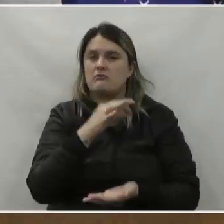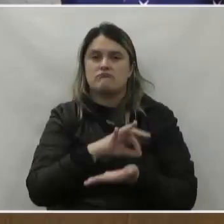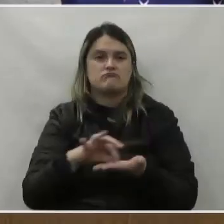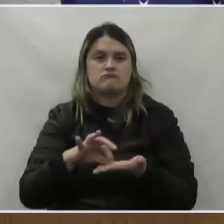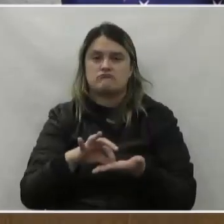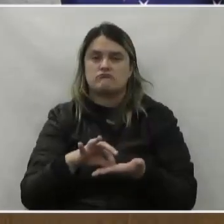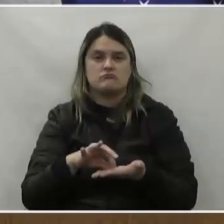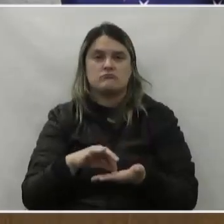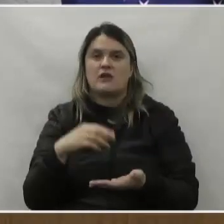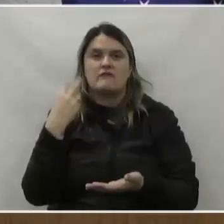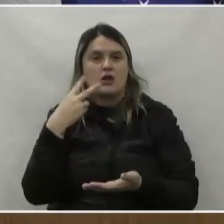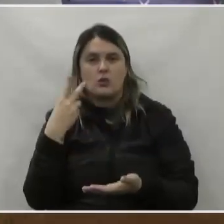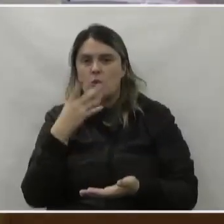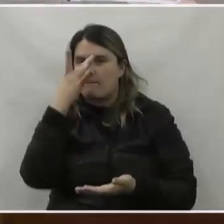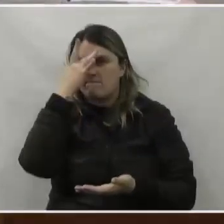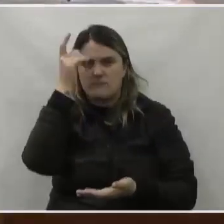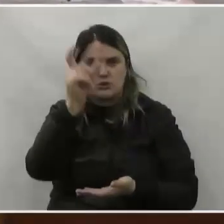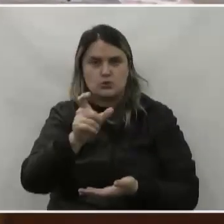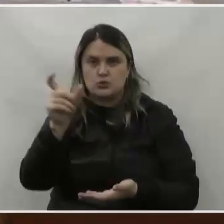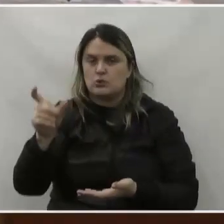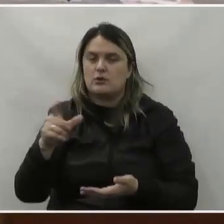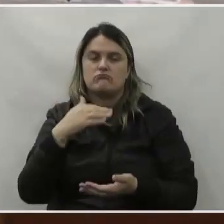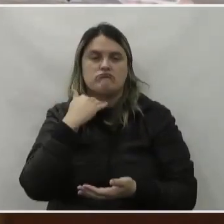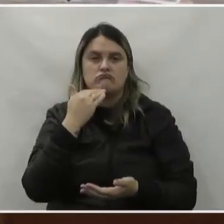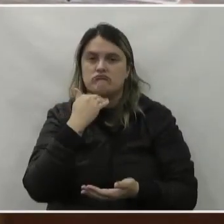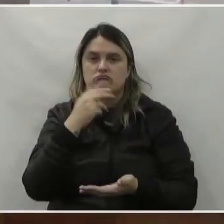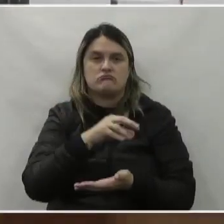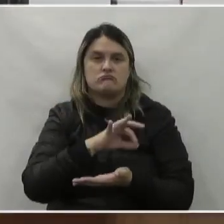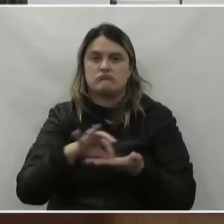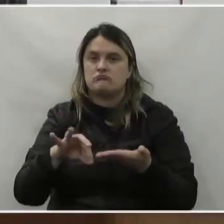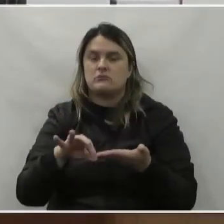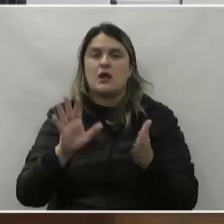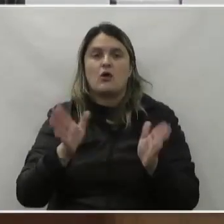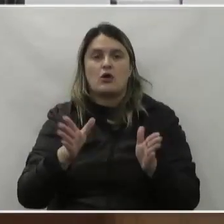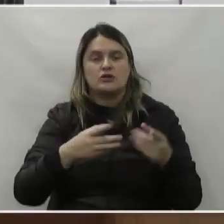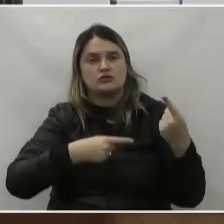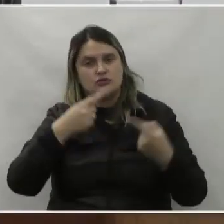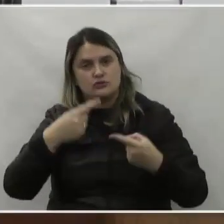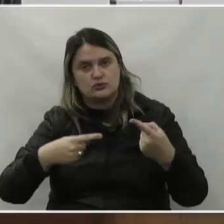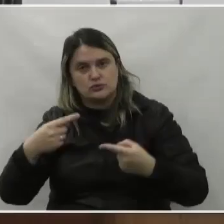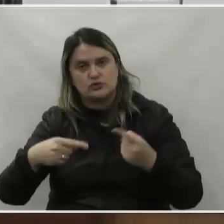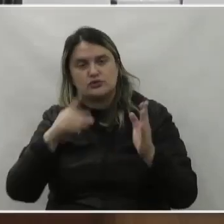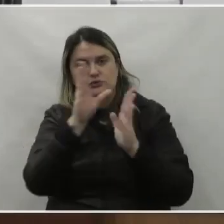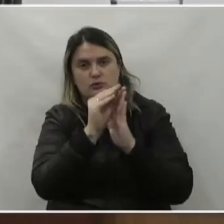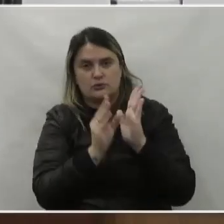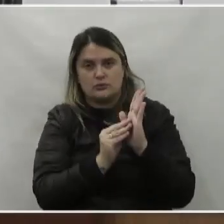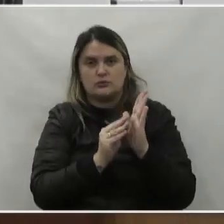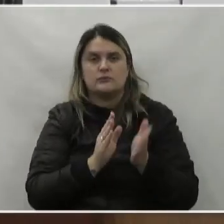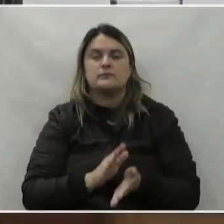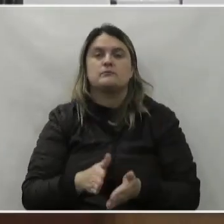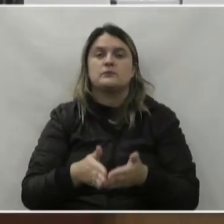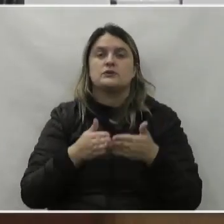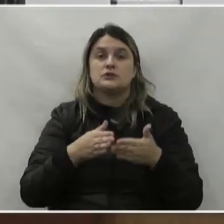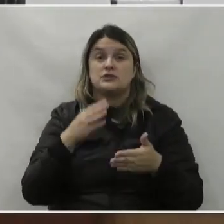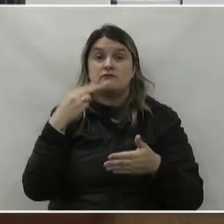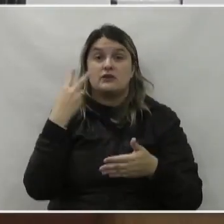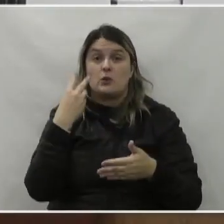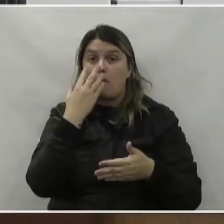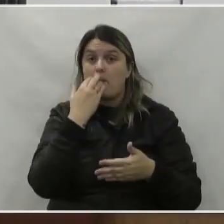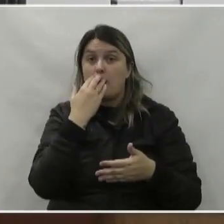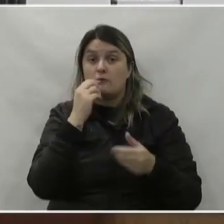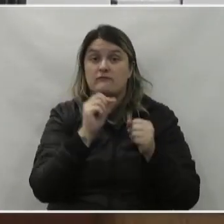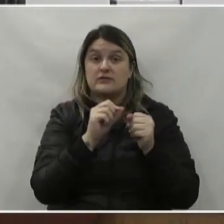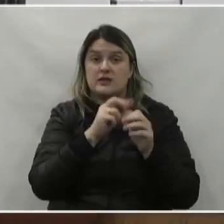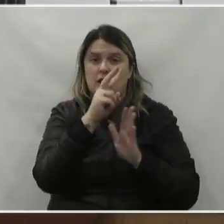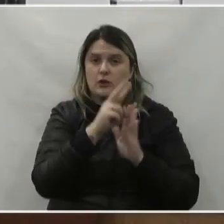vereador inscrito, senhor presidente. Não havendo inscrições para a tribuna, passamos imediatamente à ordem do dia. Solicito ao vereador Marcos Borracha